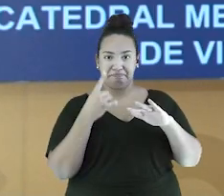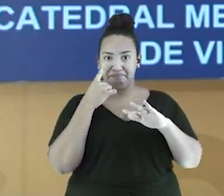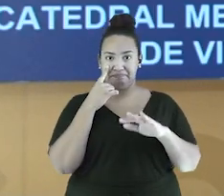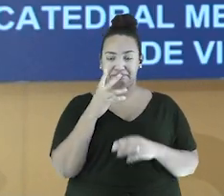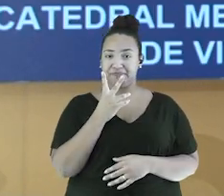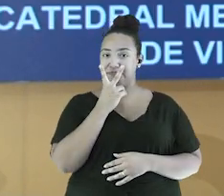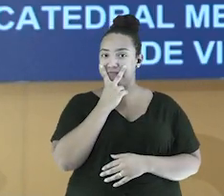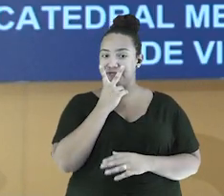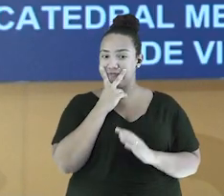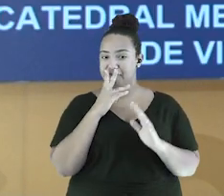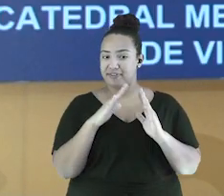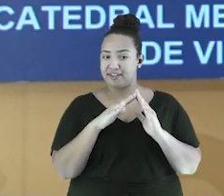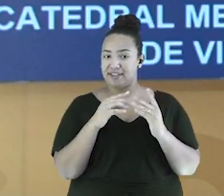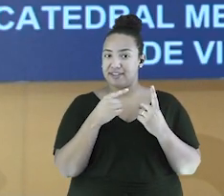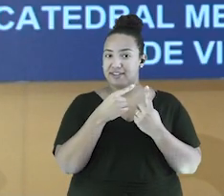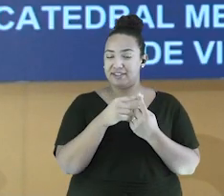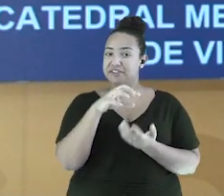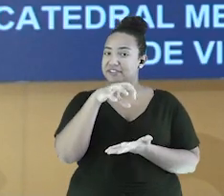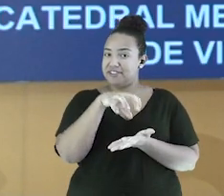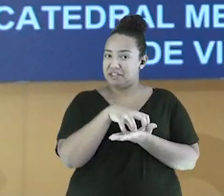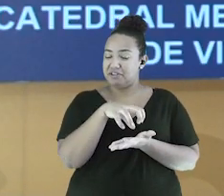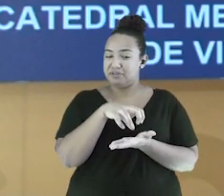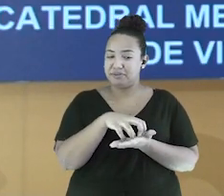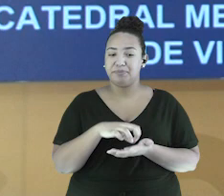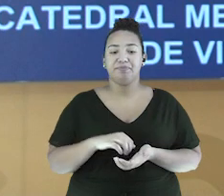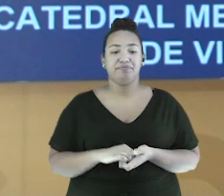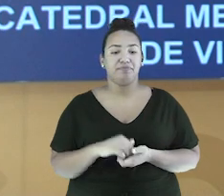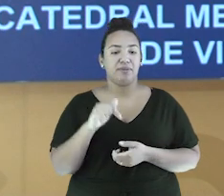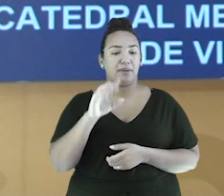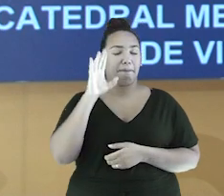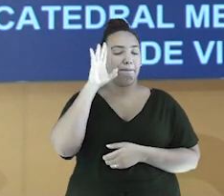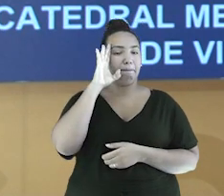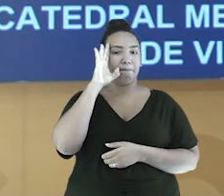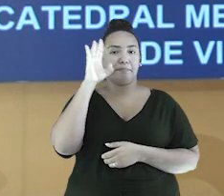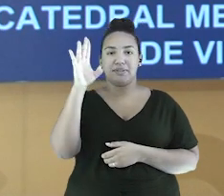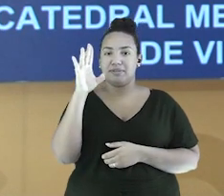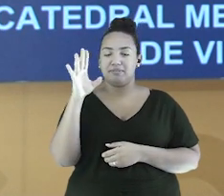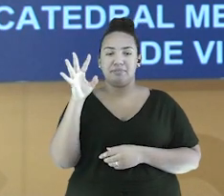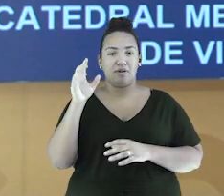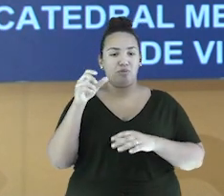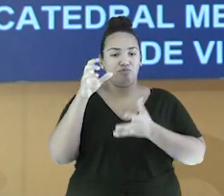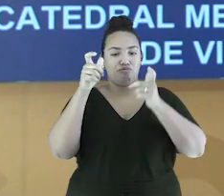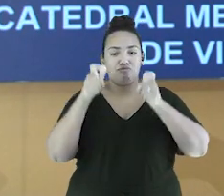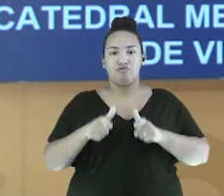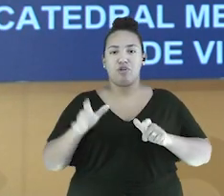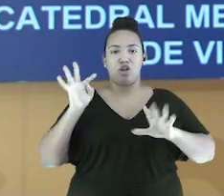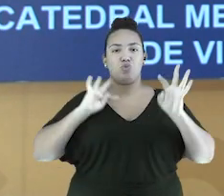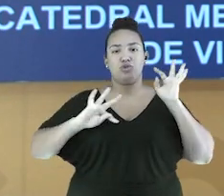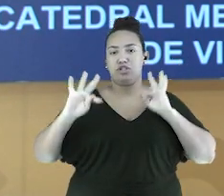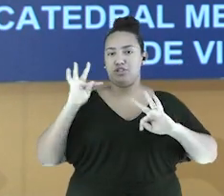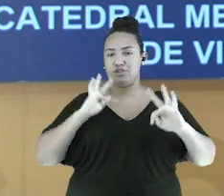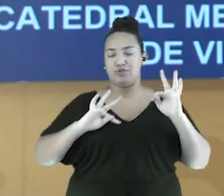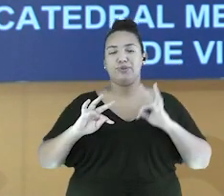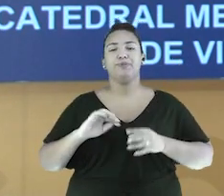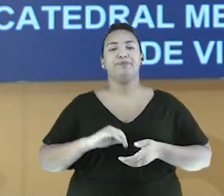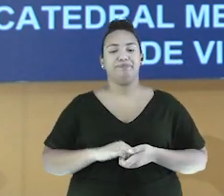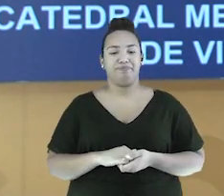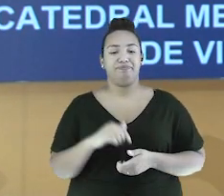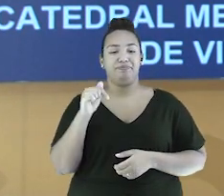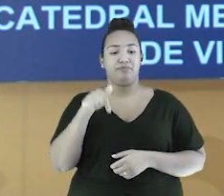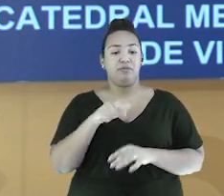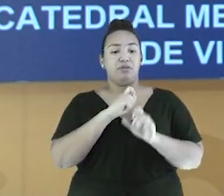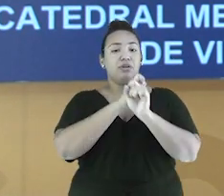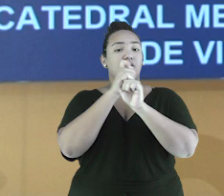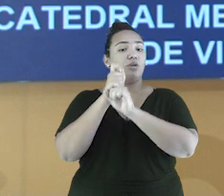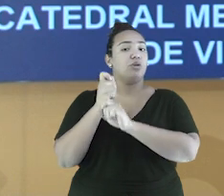de Vitória fica no centro de Vitória e é um dos principais pontos turísticos da cidade. Ela começou a